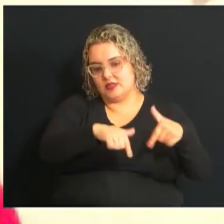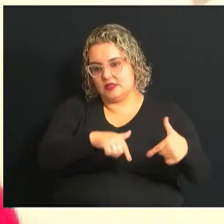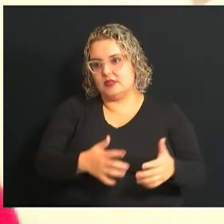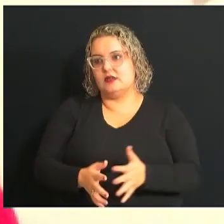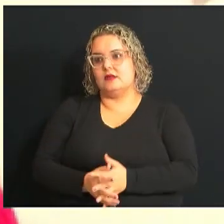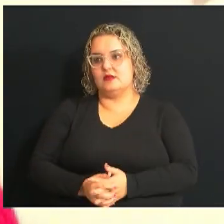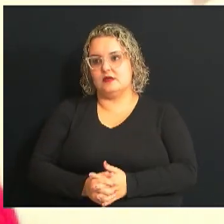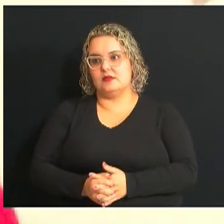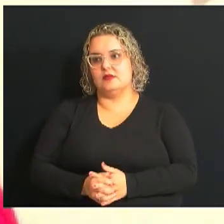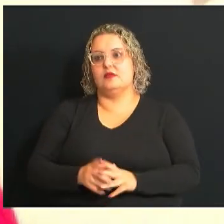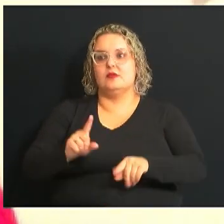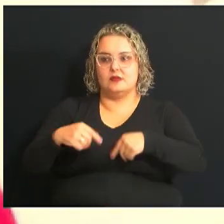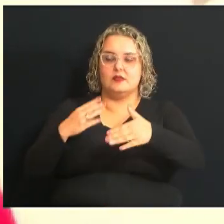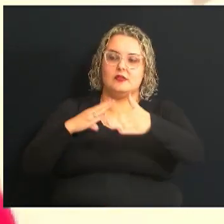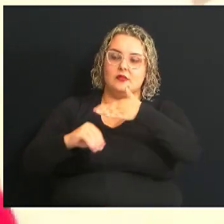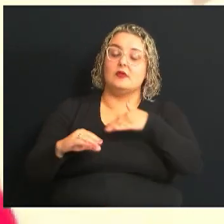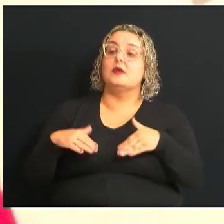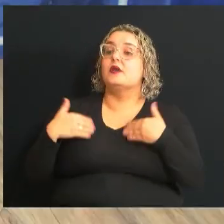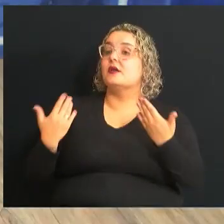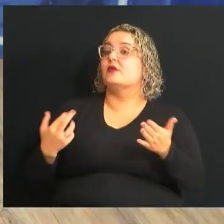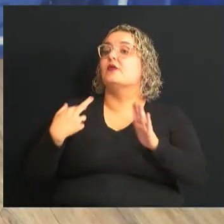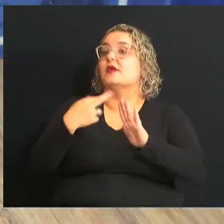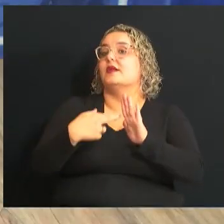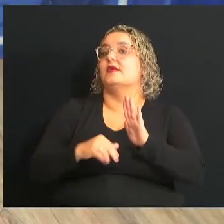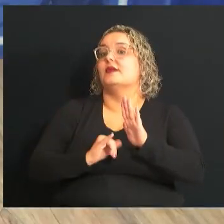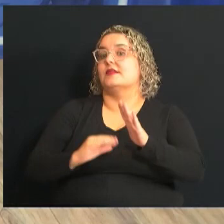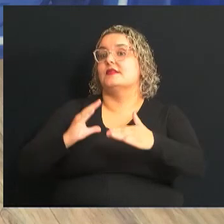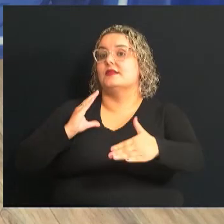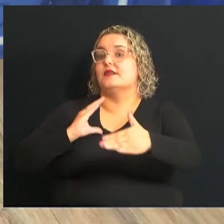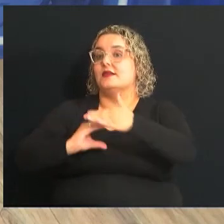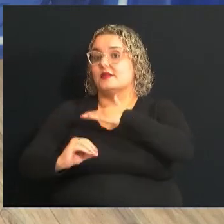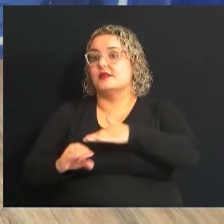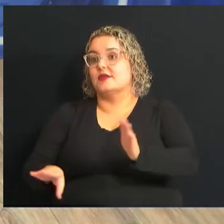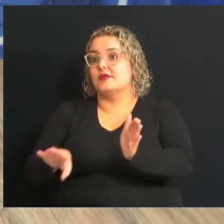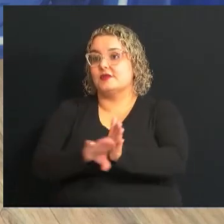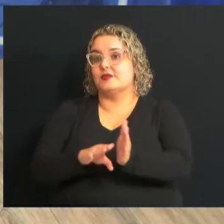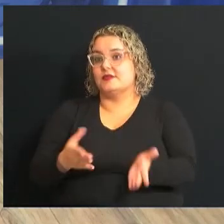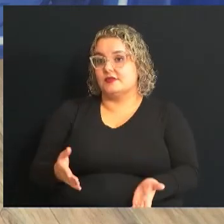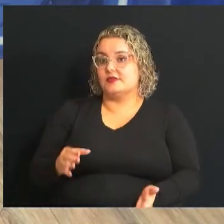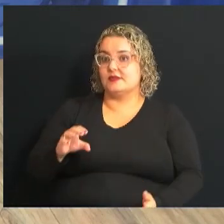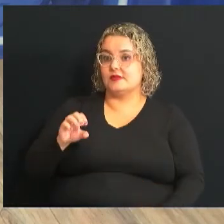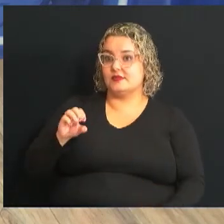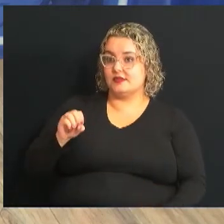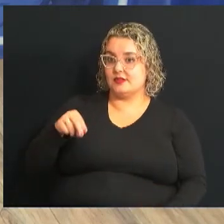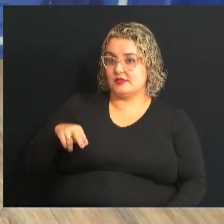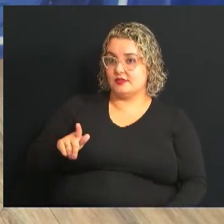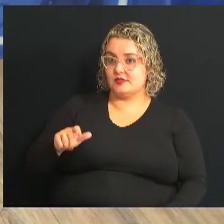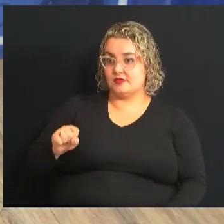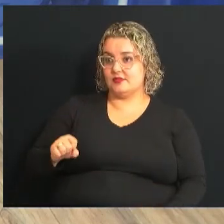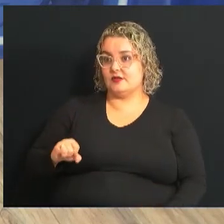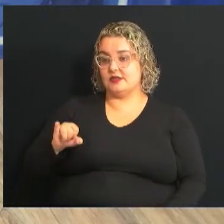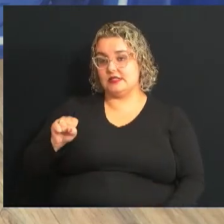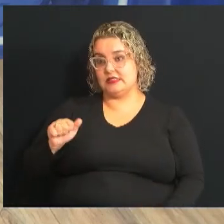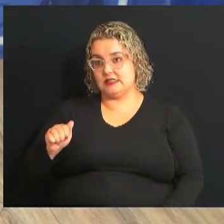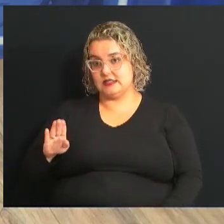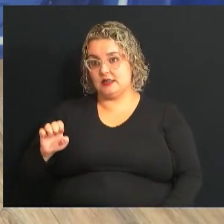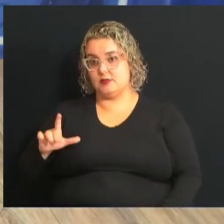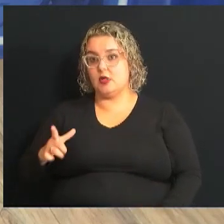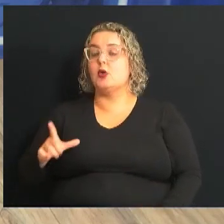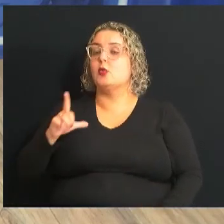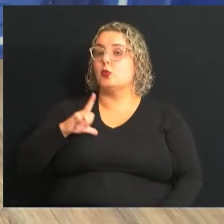com outros imigrantes. Quais são os relatos desses imigrantes que chegam nas ONGs, Isabel? Há um preconceito